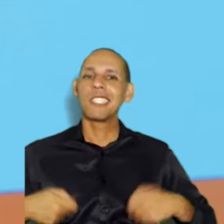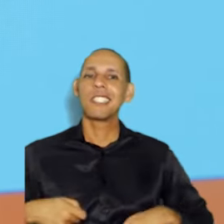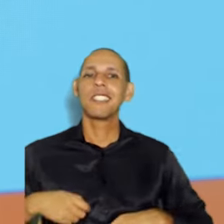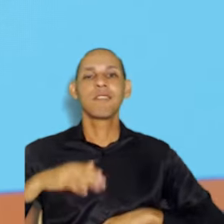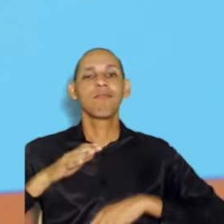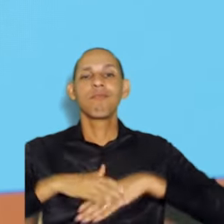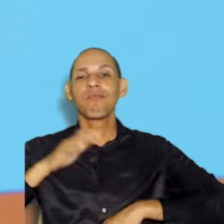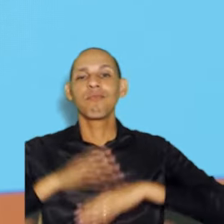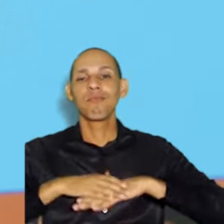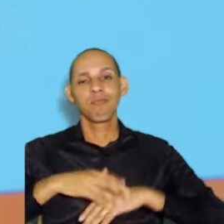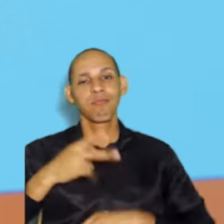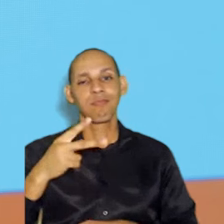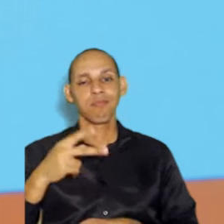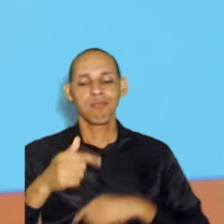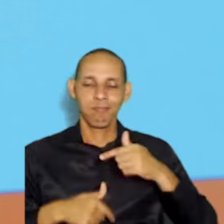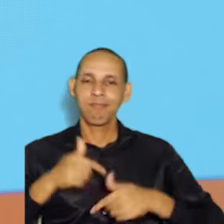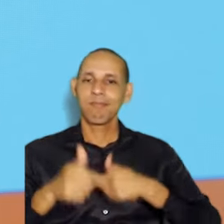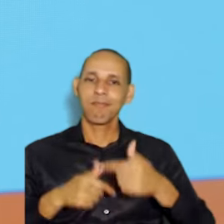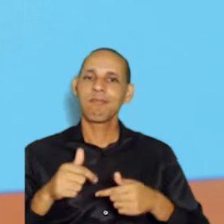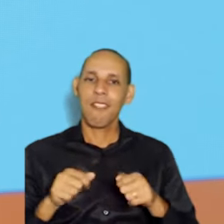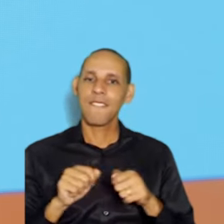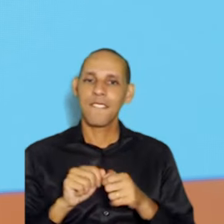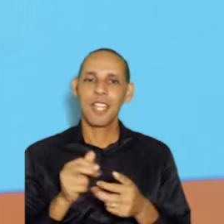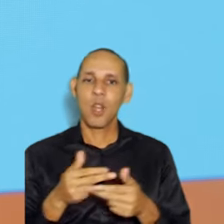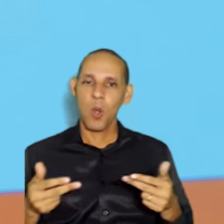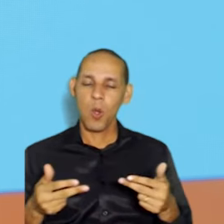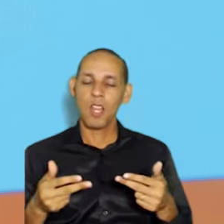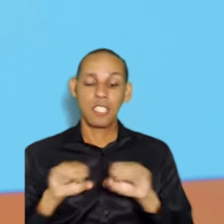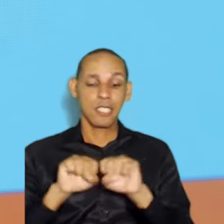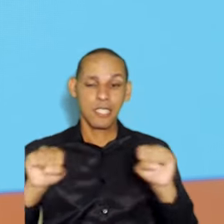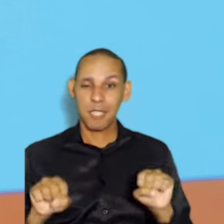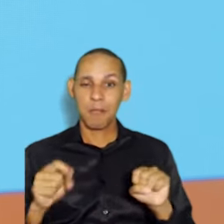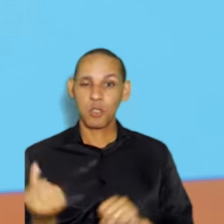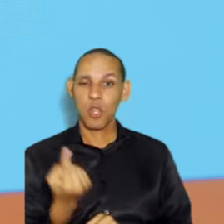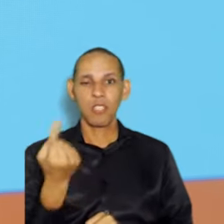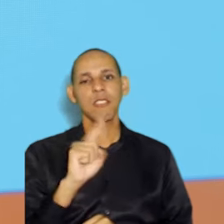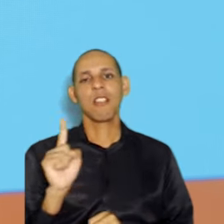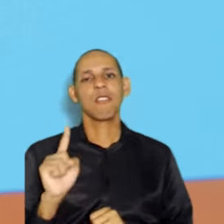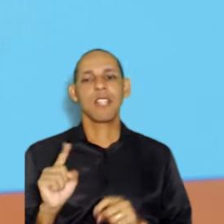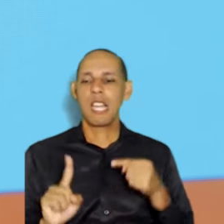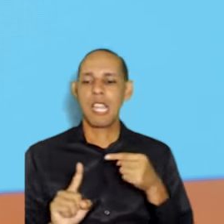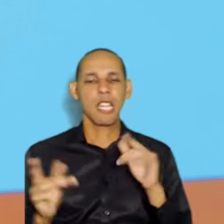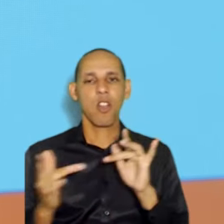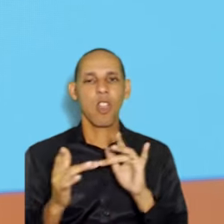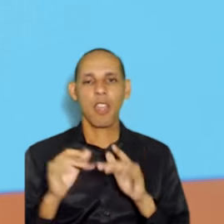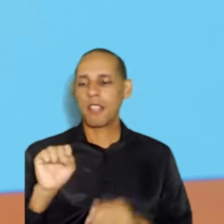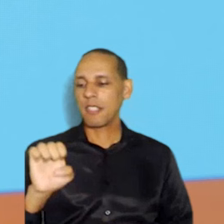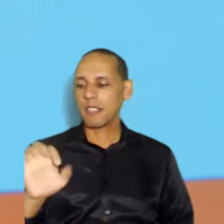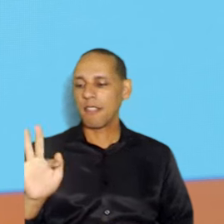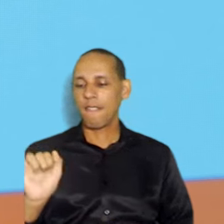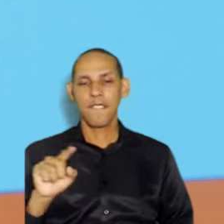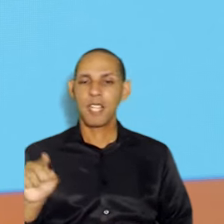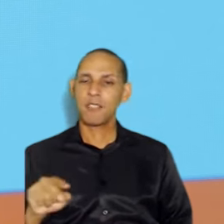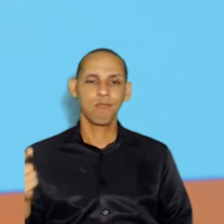da mão humana né da ação humana não é uma coisa que o sistema faz né ele não tem contato lá com a cfas para puxar